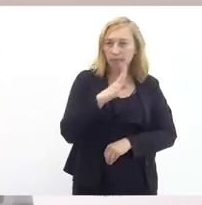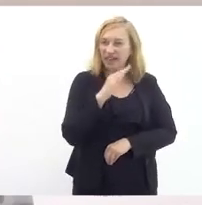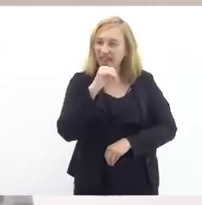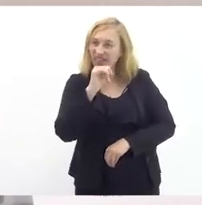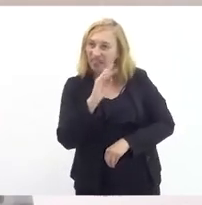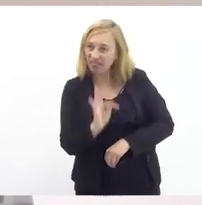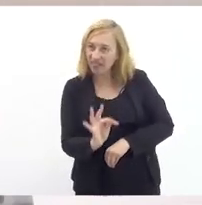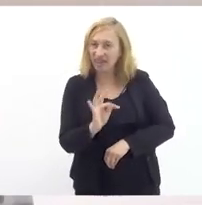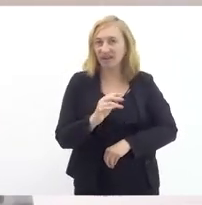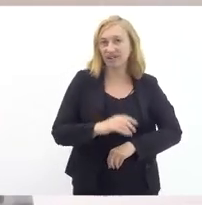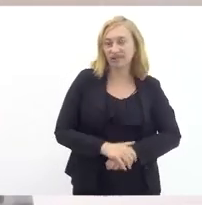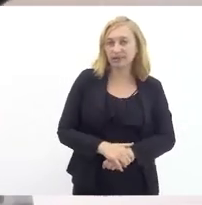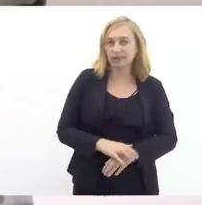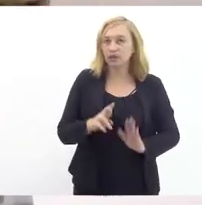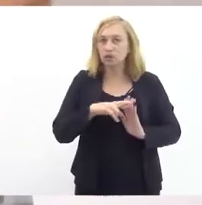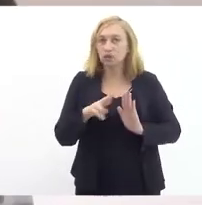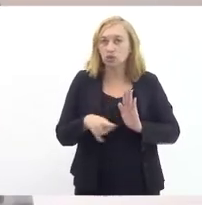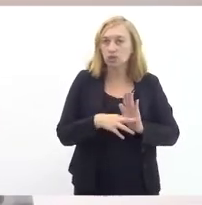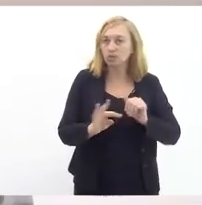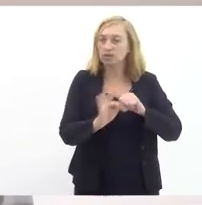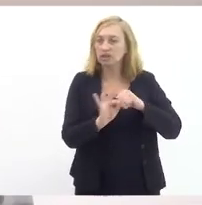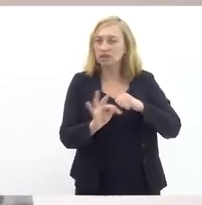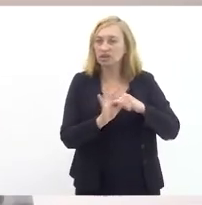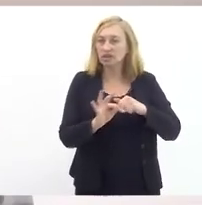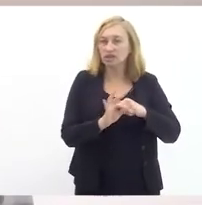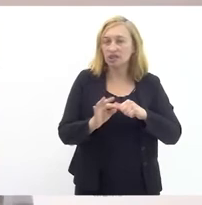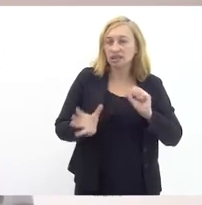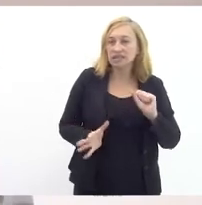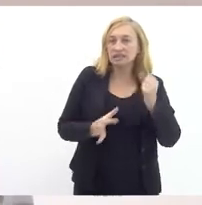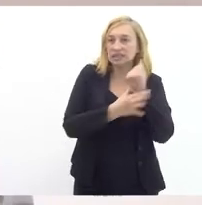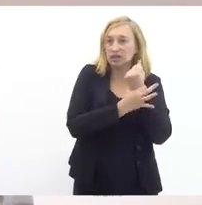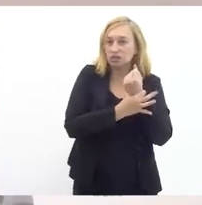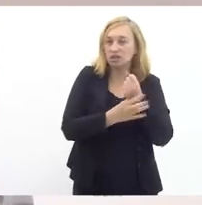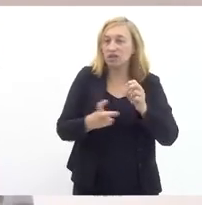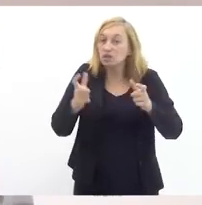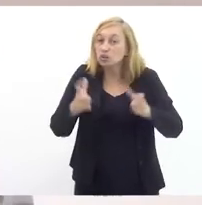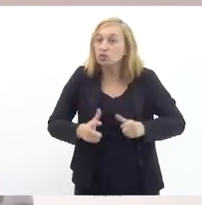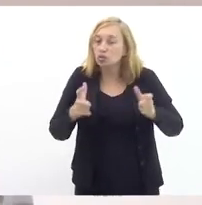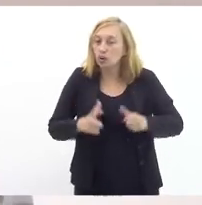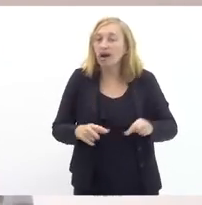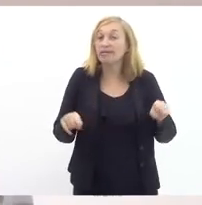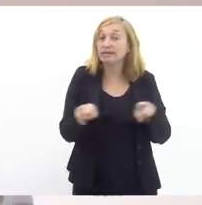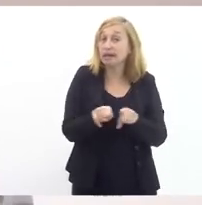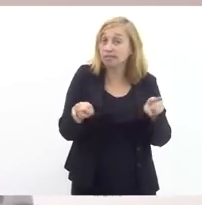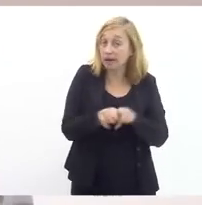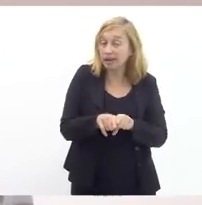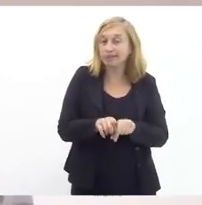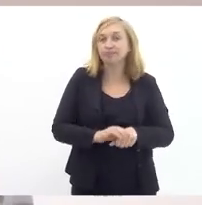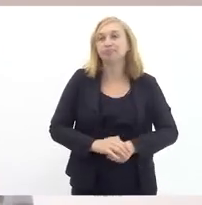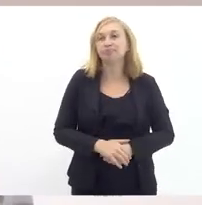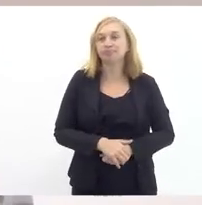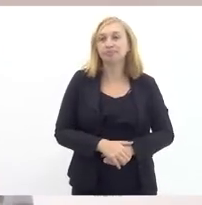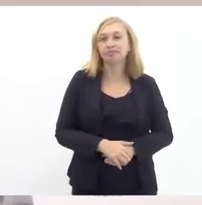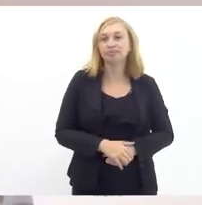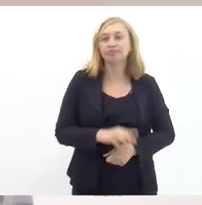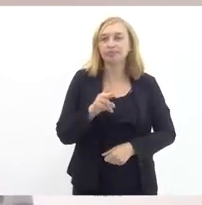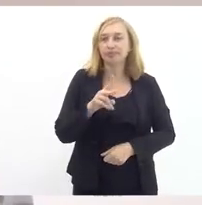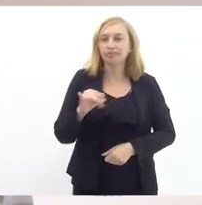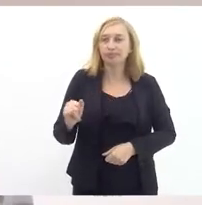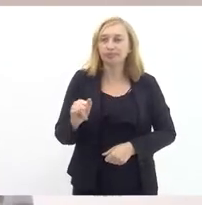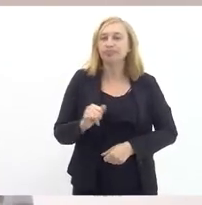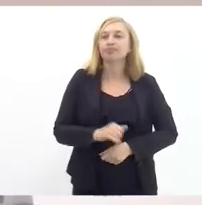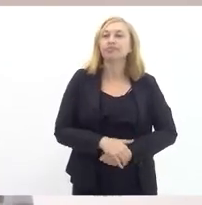Técnicas, quanto à segurança da via permanente. Além disso, na via